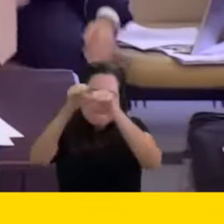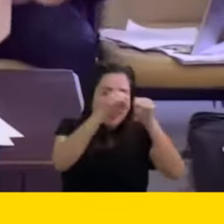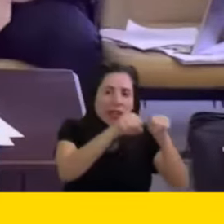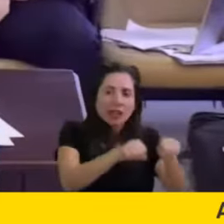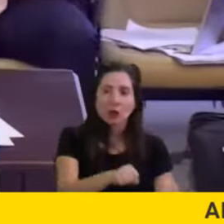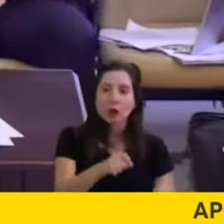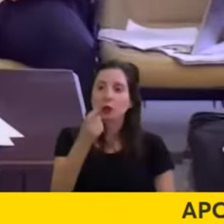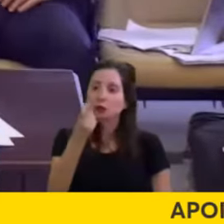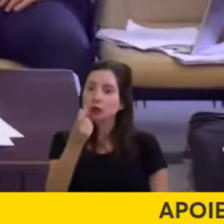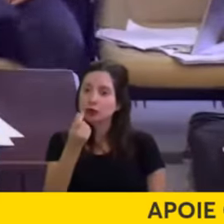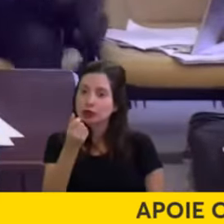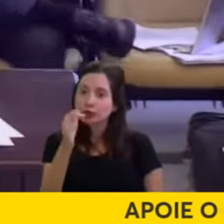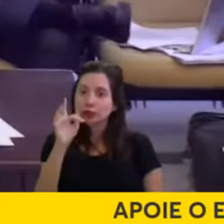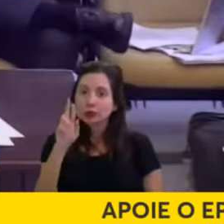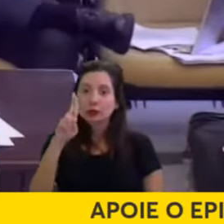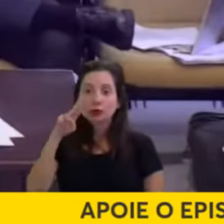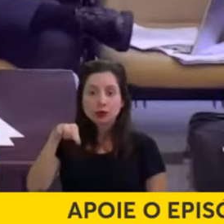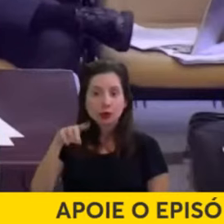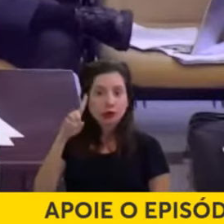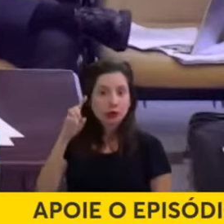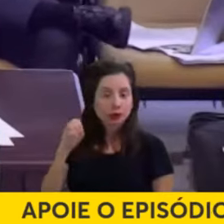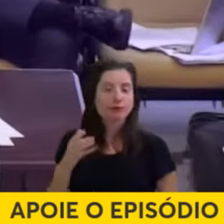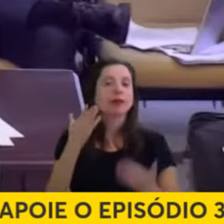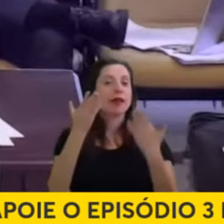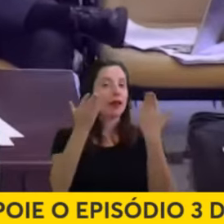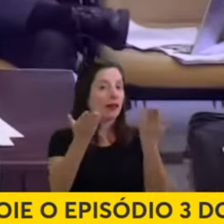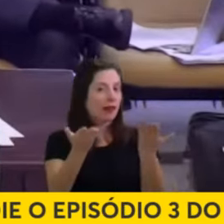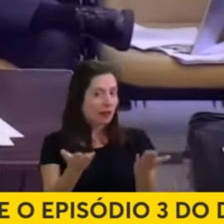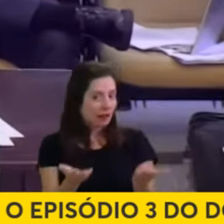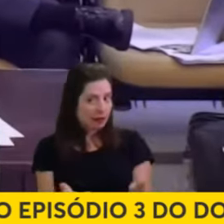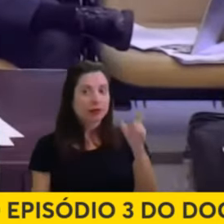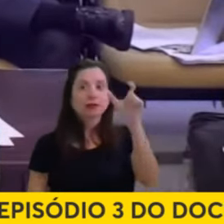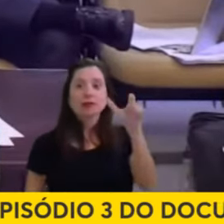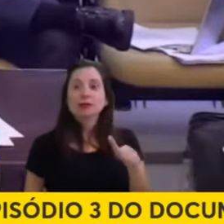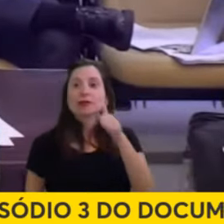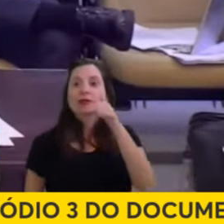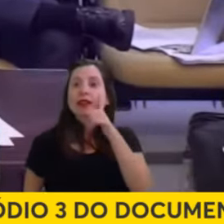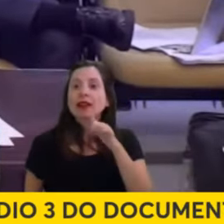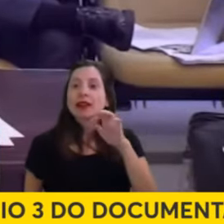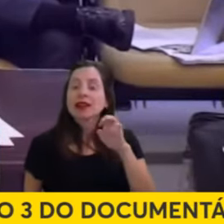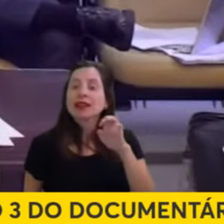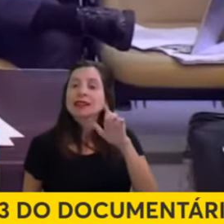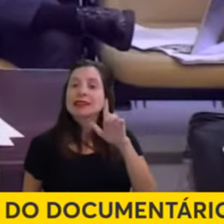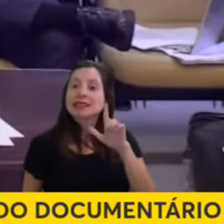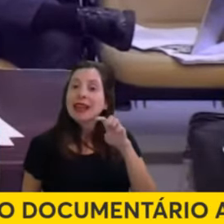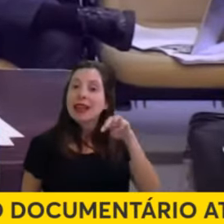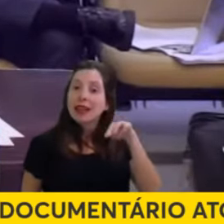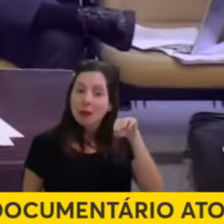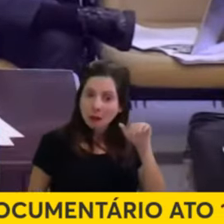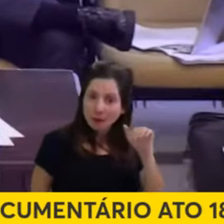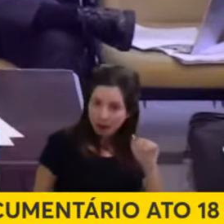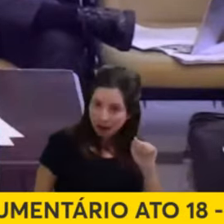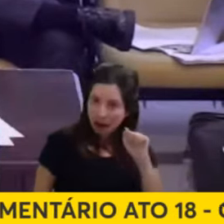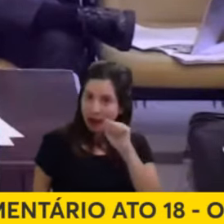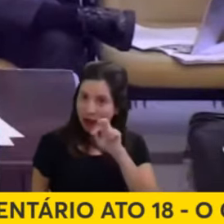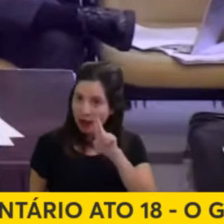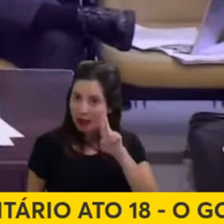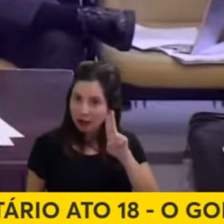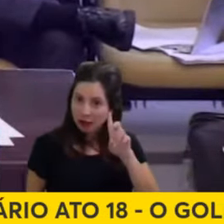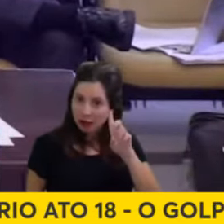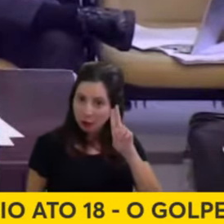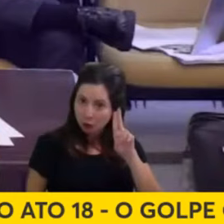claramente a igualdade de oportunidades é isso aqui que o caso da cel marruda tratava da estruturação de uma campanha que confere